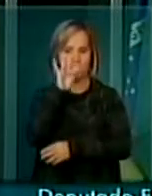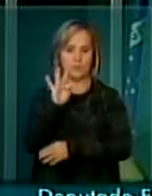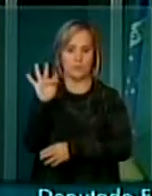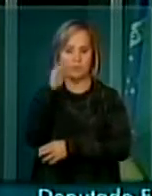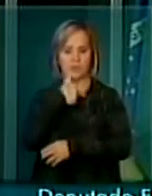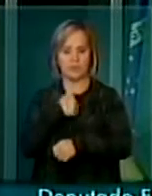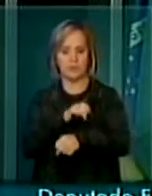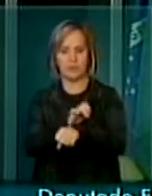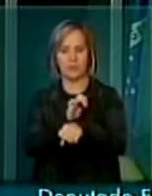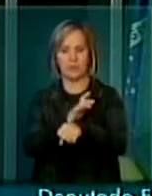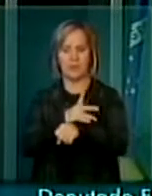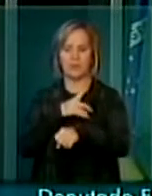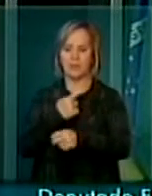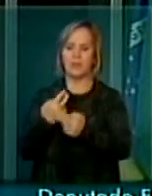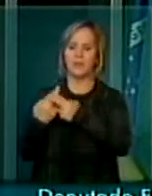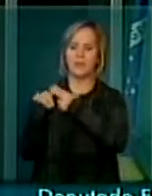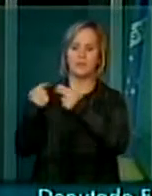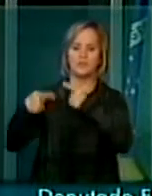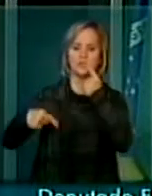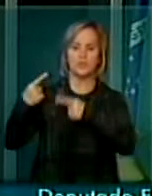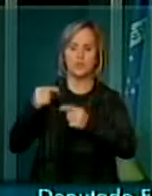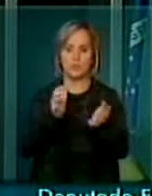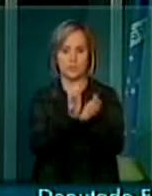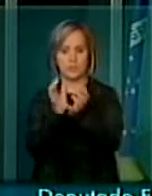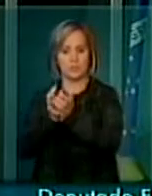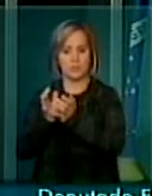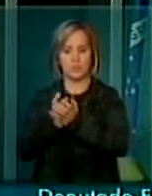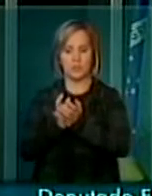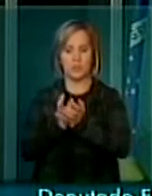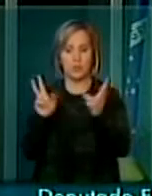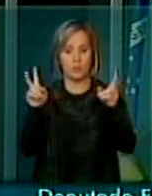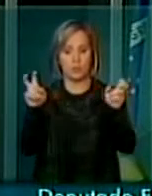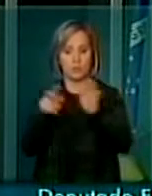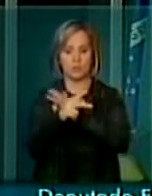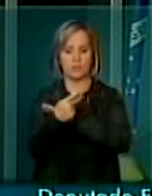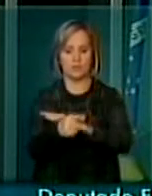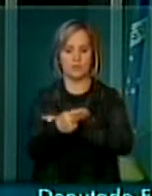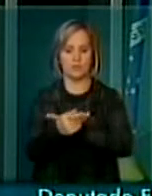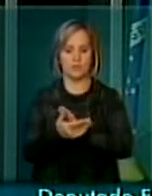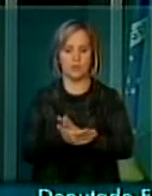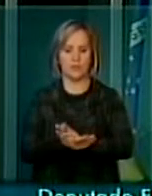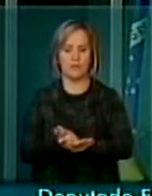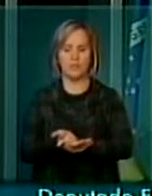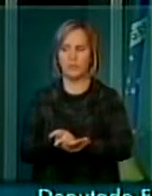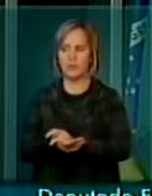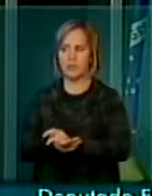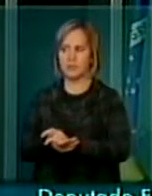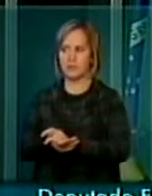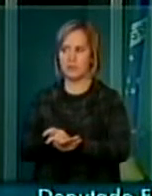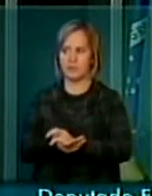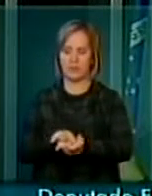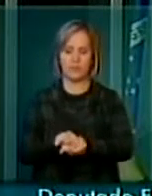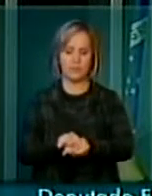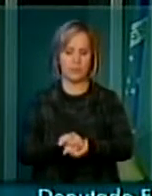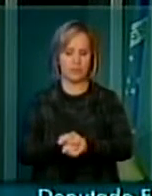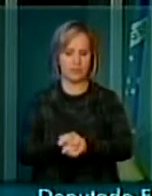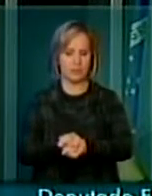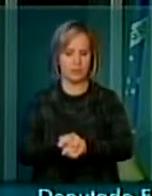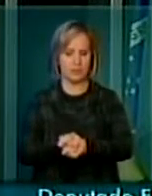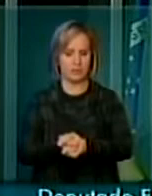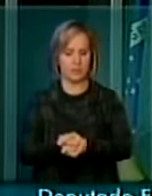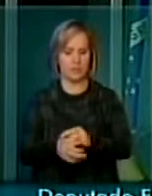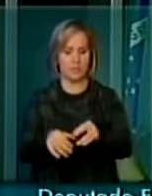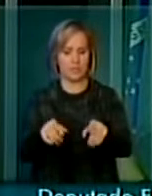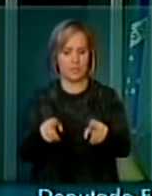estudar, discutir e me manifestar sobre o assunto. Recentemente tomei conhecimento através da revista Nature, Globo Ciência,